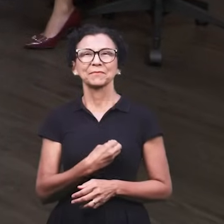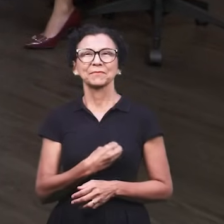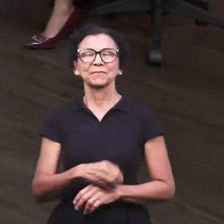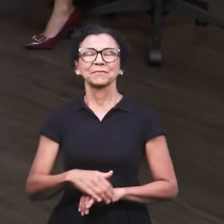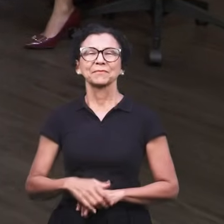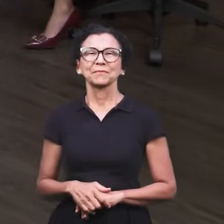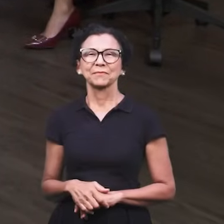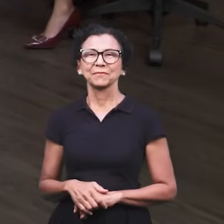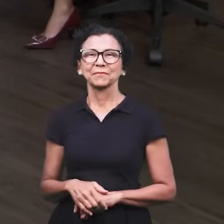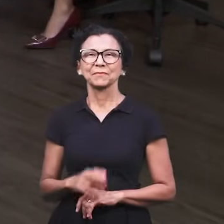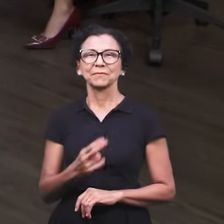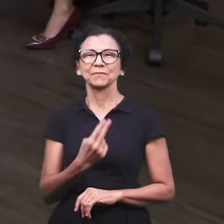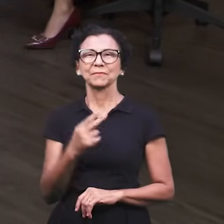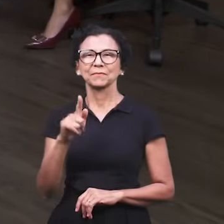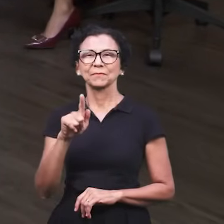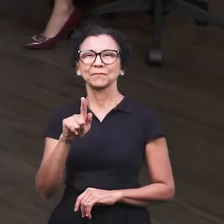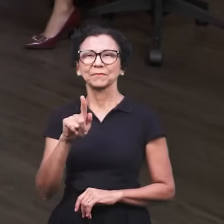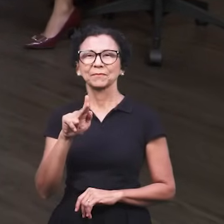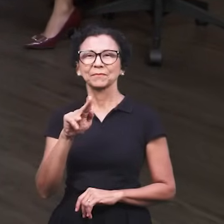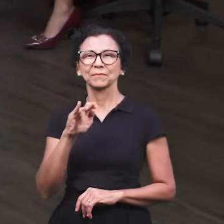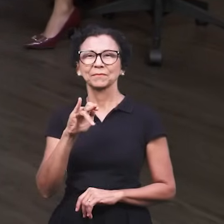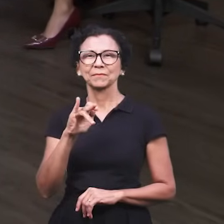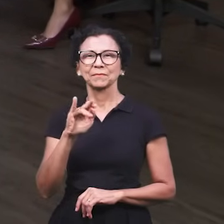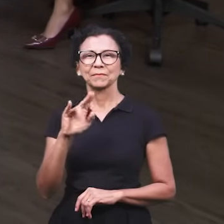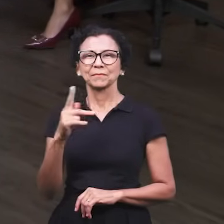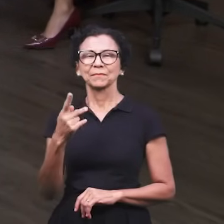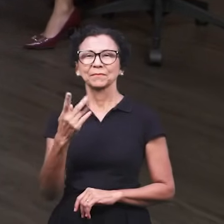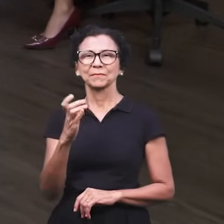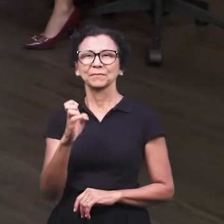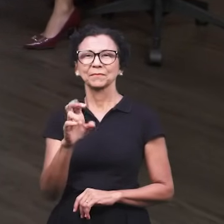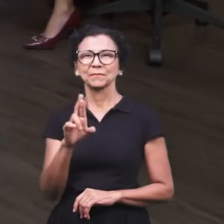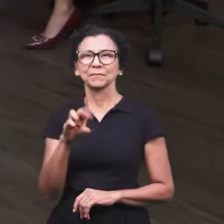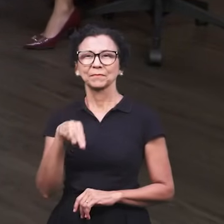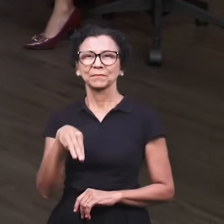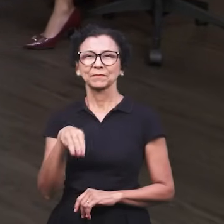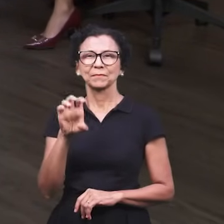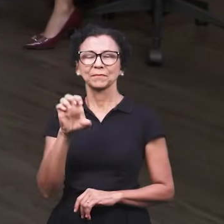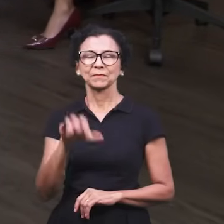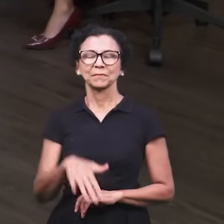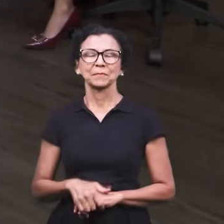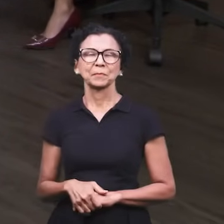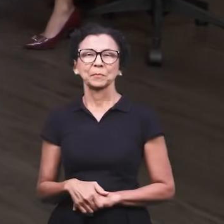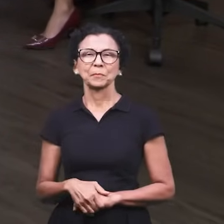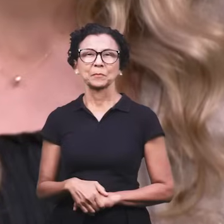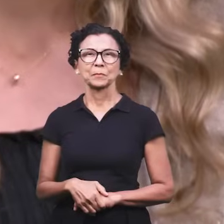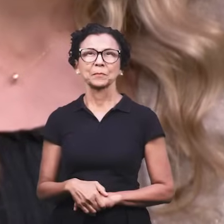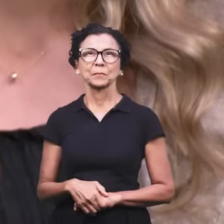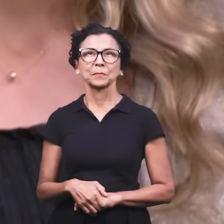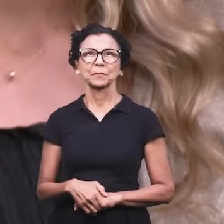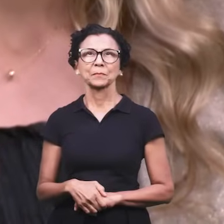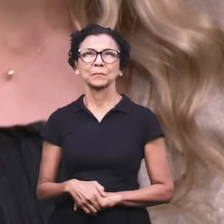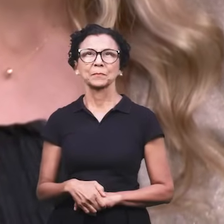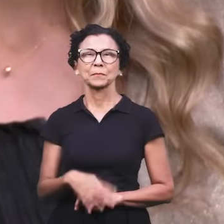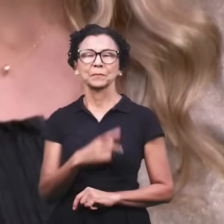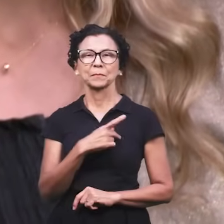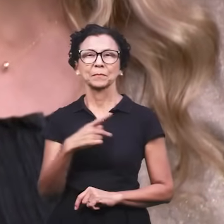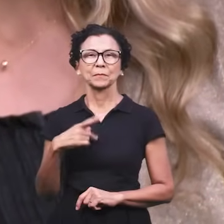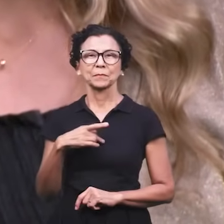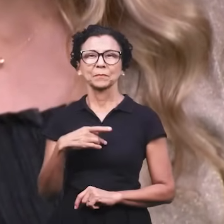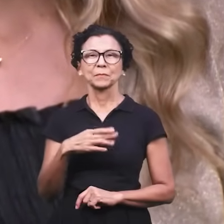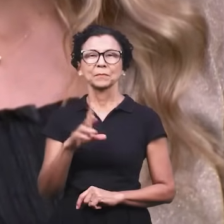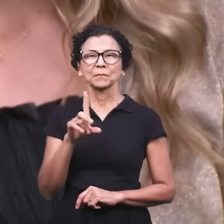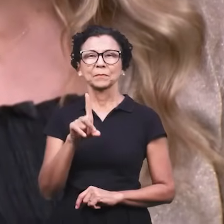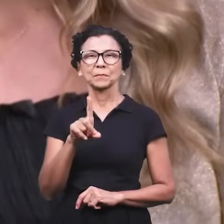Guilherme, eu me congrego na Igreja de Praia da Costa 2, no Ministério do Pastor Daniel Moreira. Minha pergunta, pastor, é a seguinte: é verdade que as